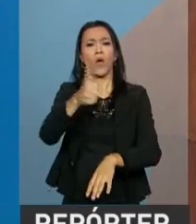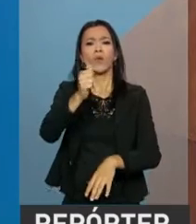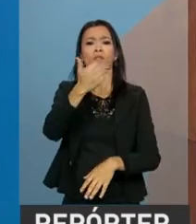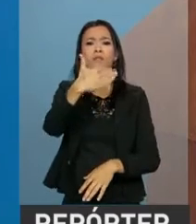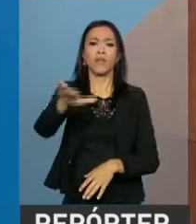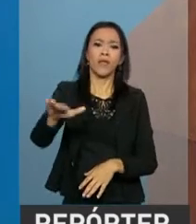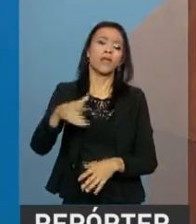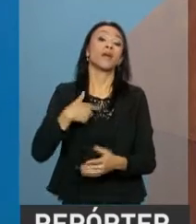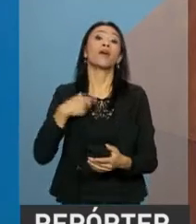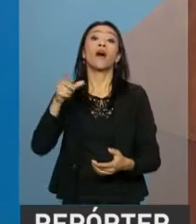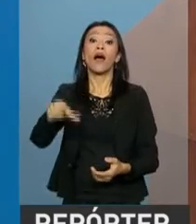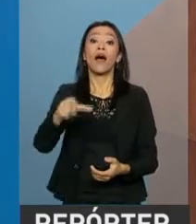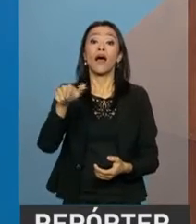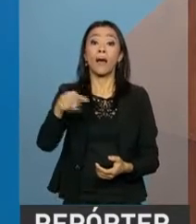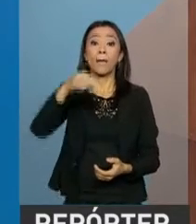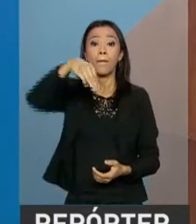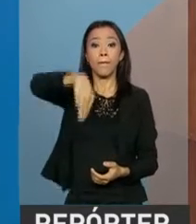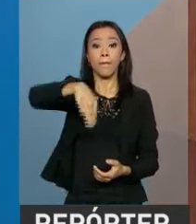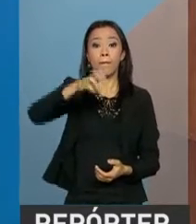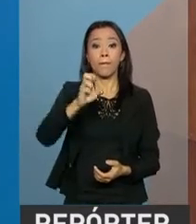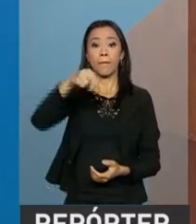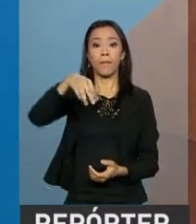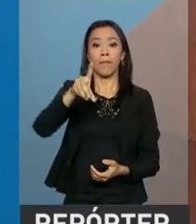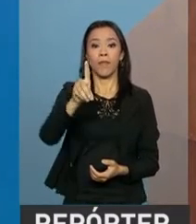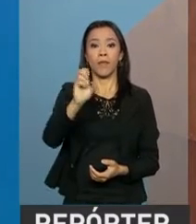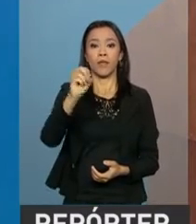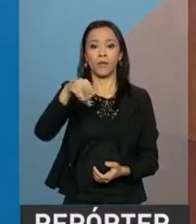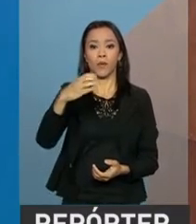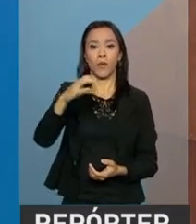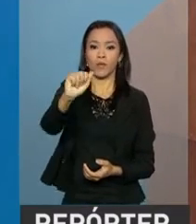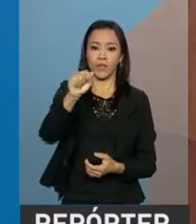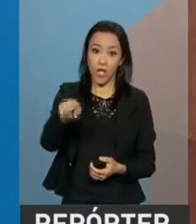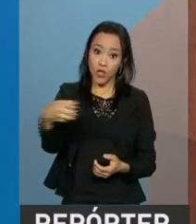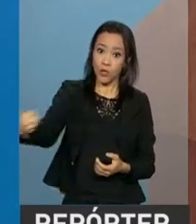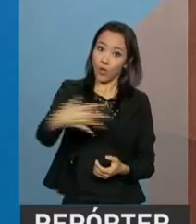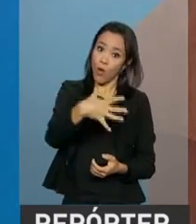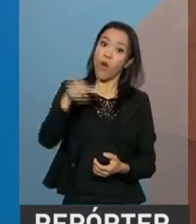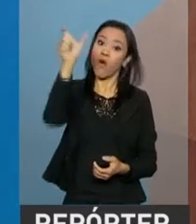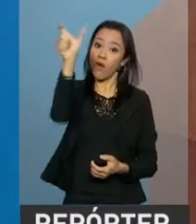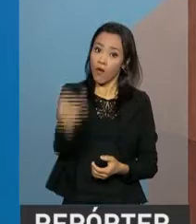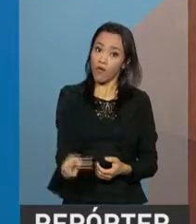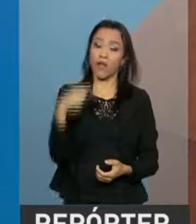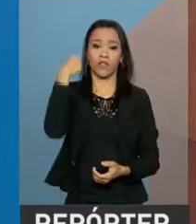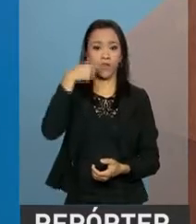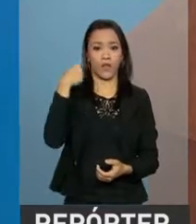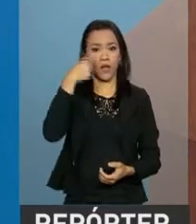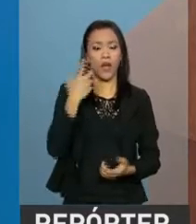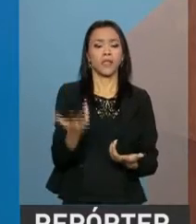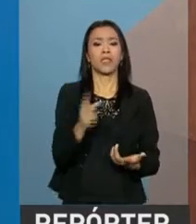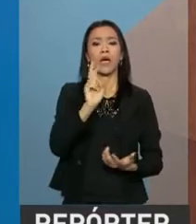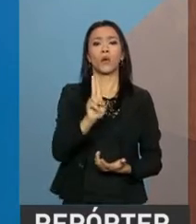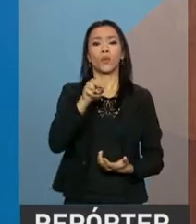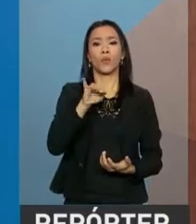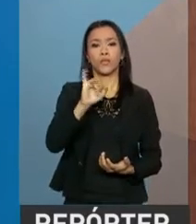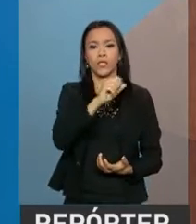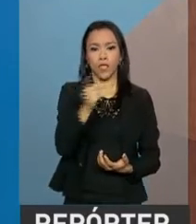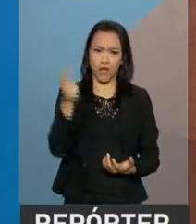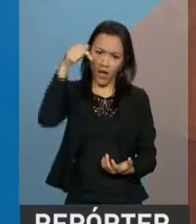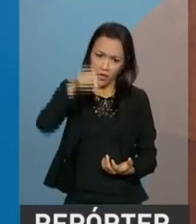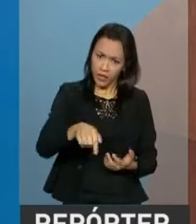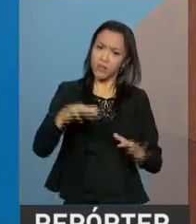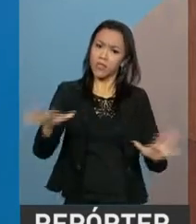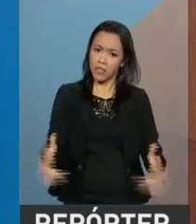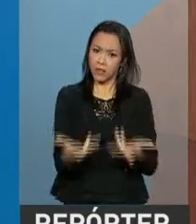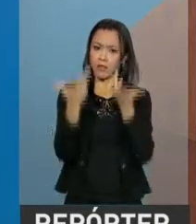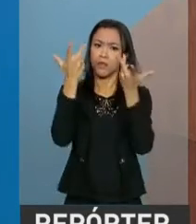Posse A Grace Mendonça como nova advogado-geral da União em uma cerimônia aqui no Palácio do